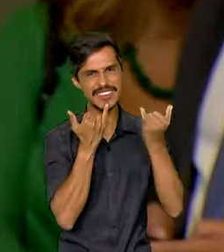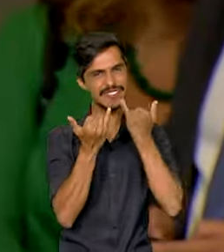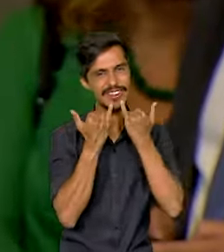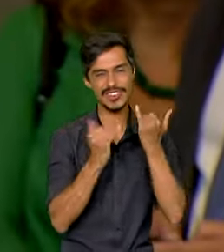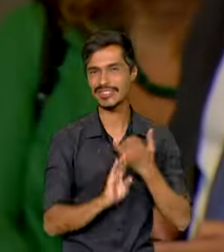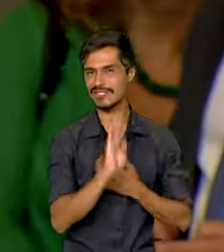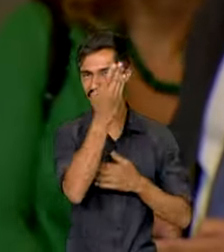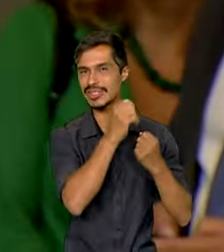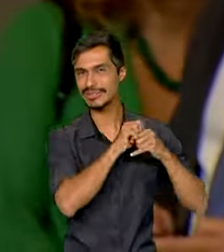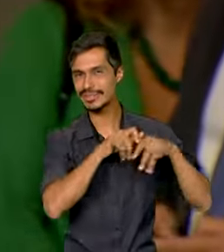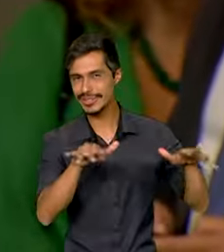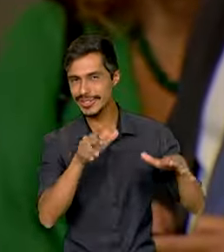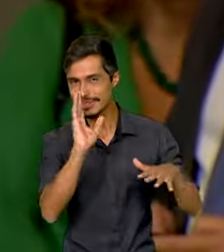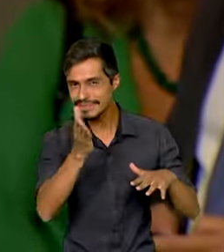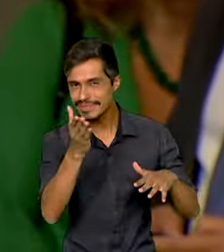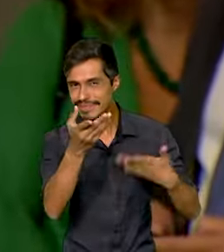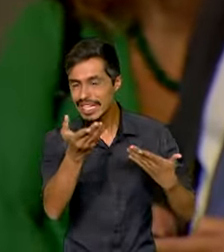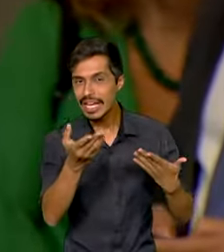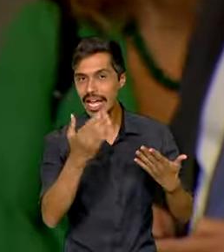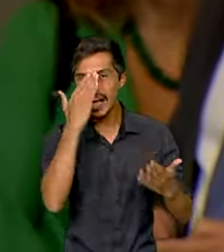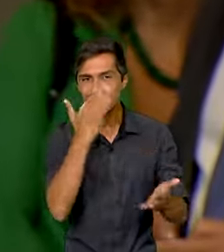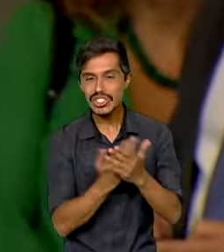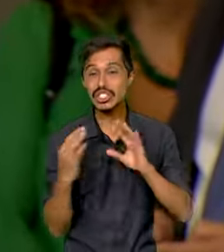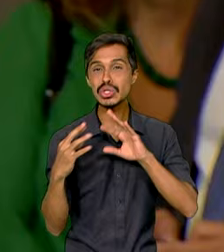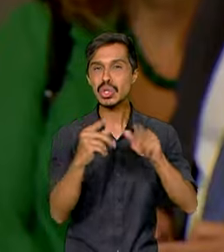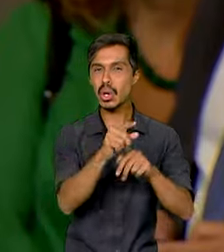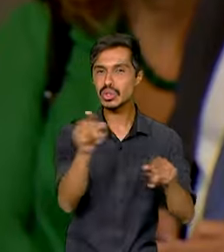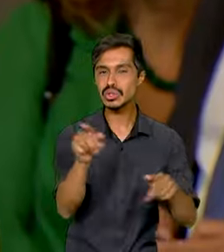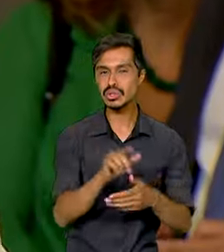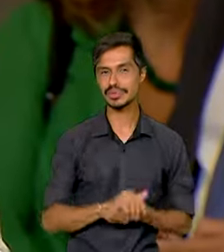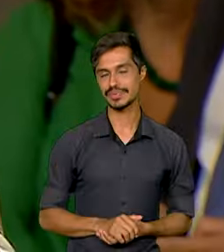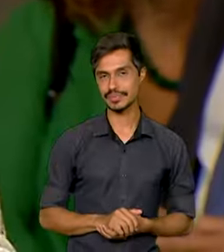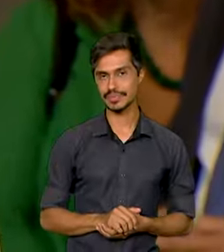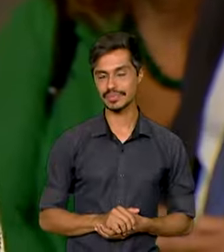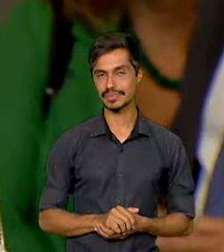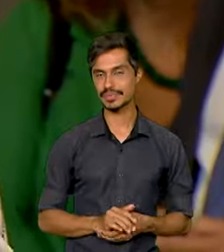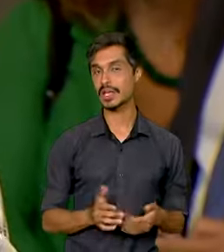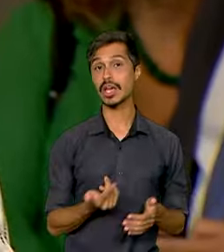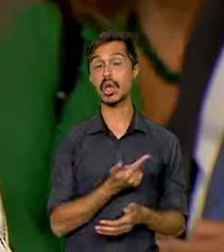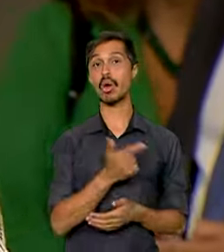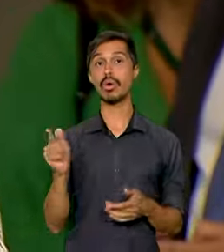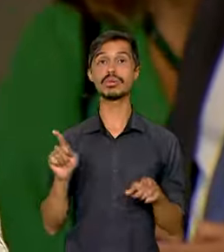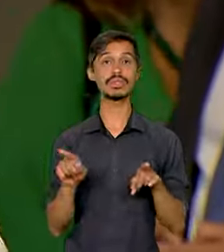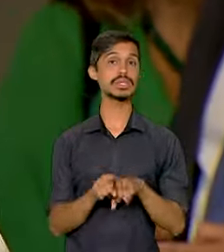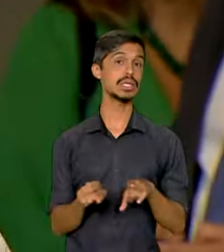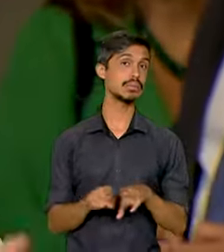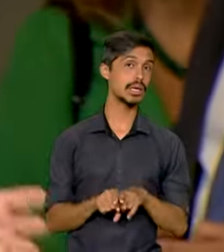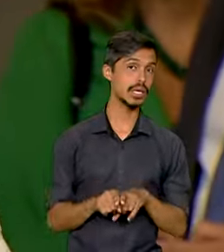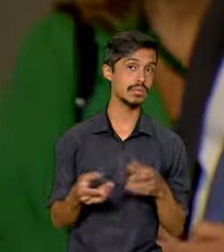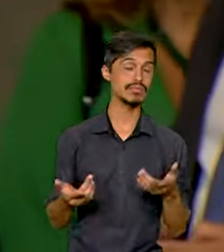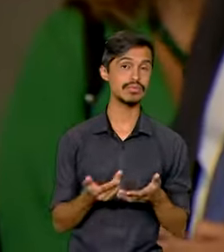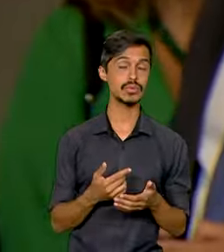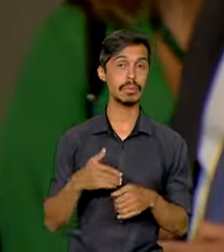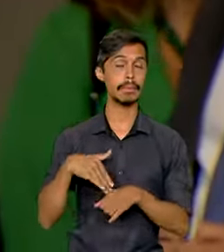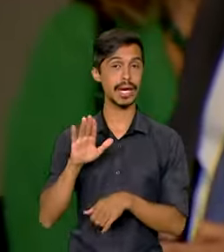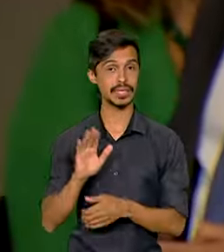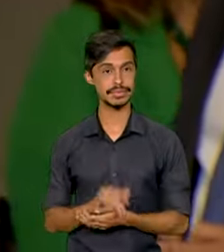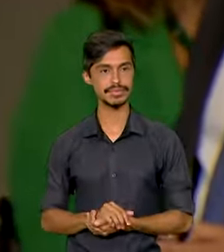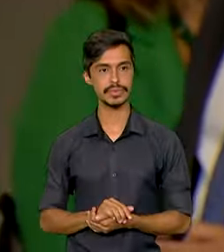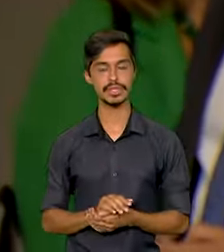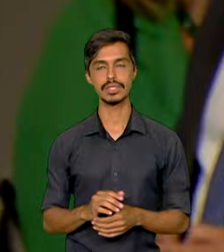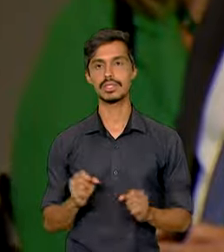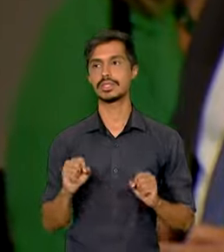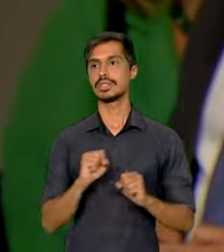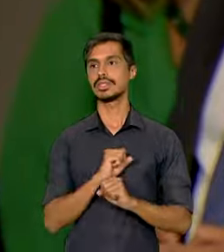informações circulando? Creio que todos, né, ouvimos essas e outras tantas mais. E é